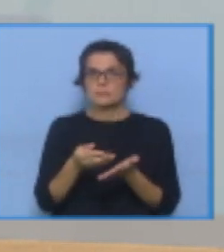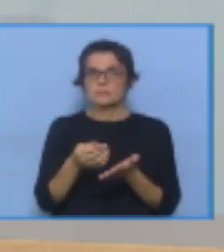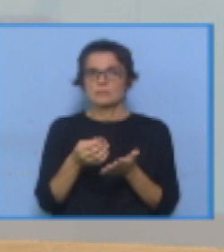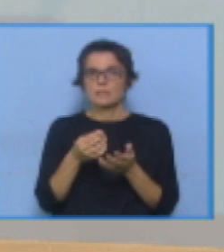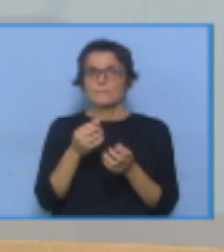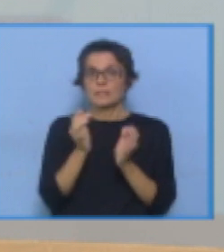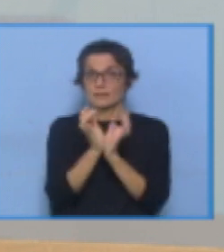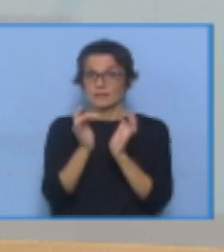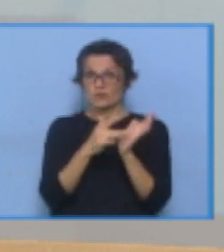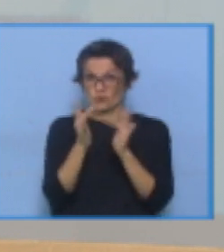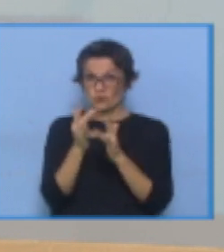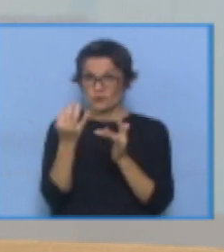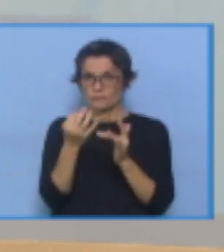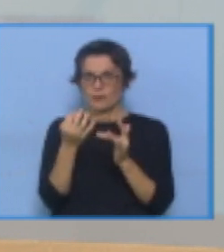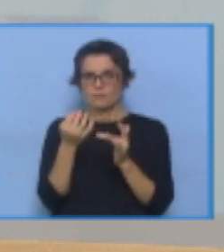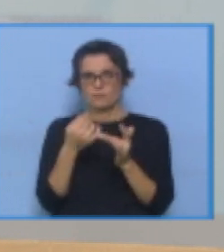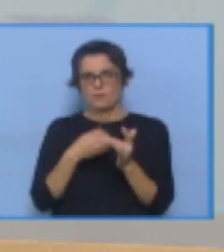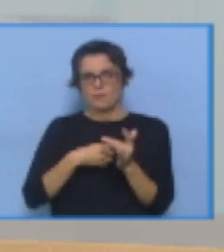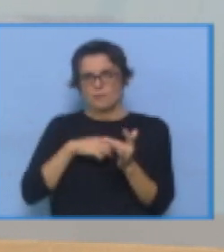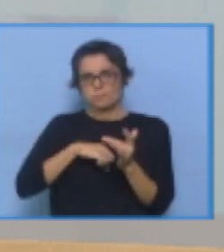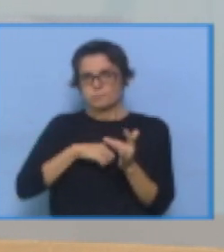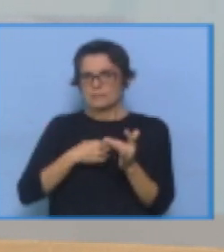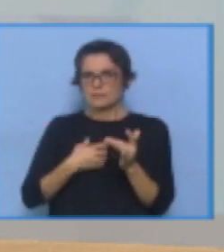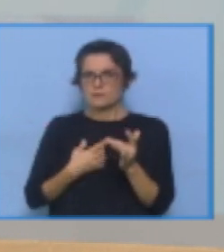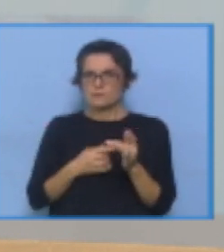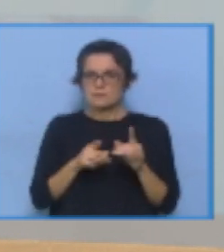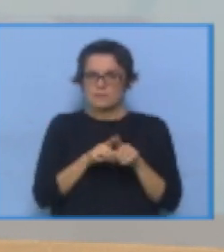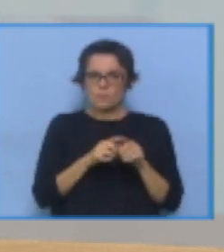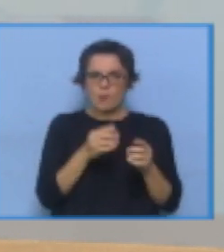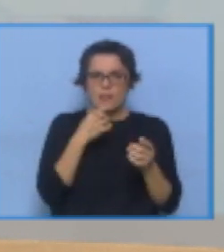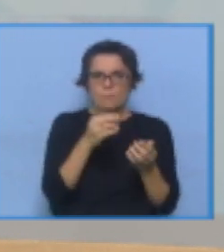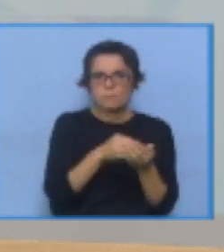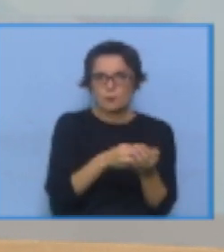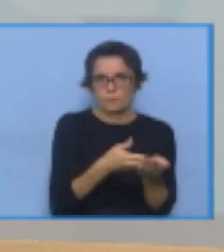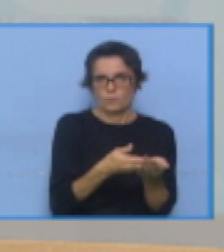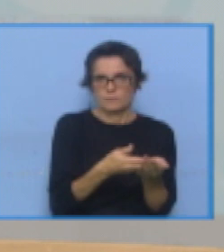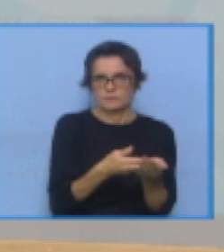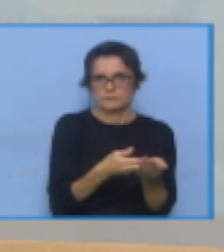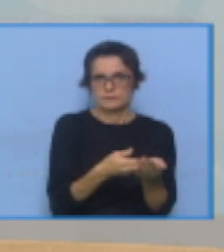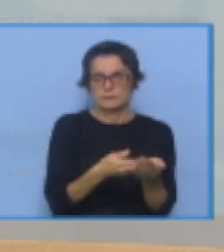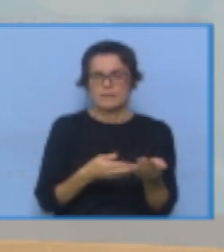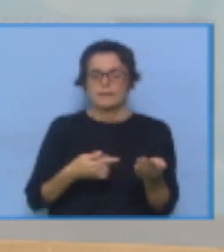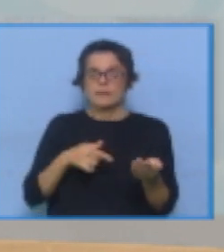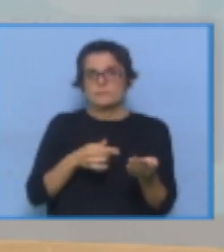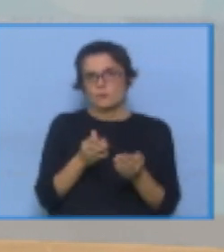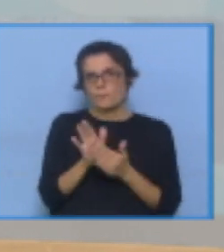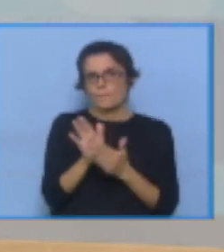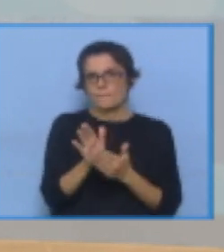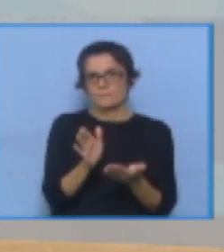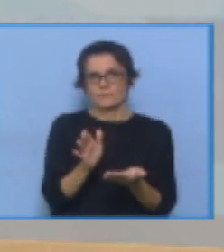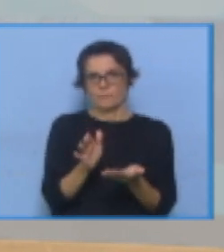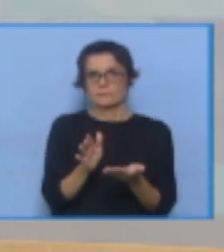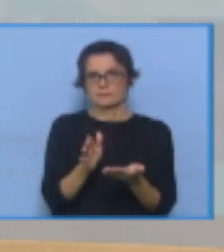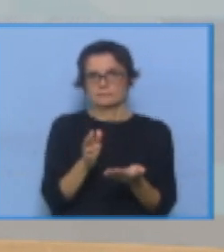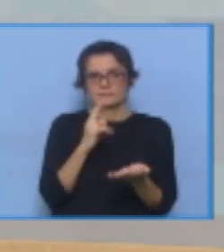de facto a nossa coerência cristã passa por isso, passa pelo serviço ao pobre. é a prova real, não é? Diz o Papa, é a